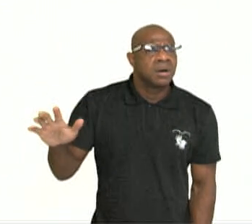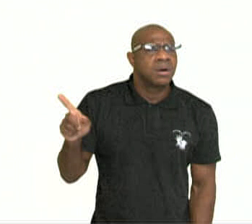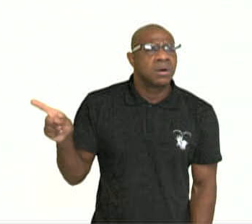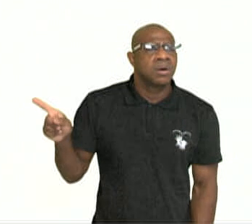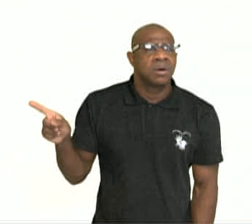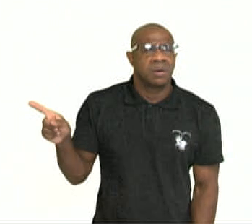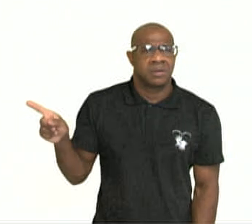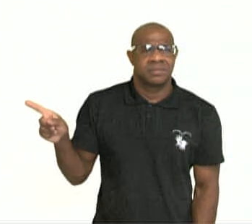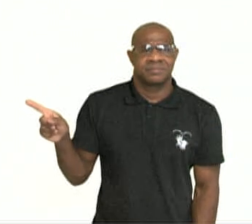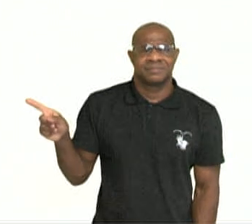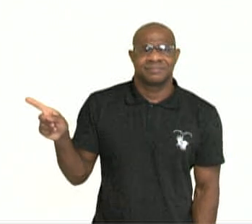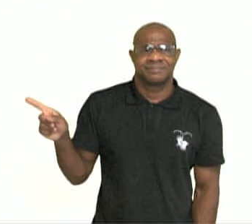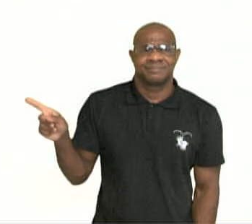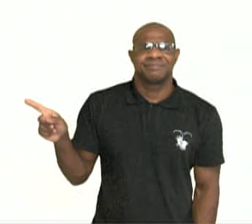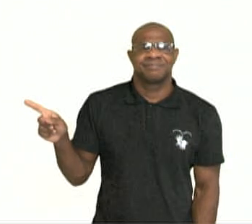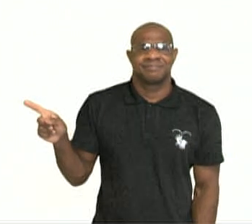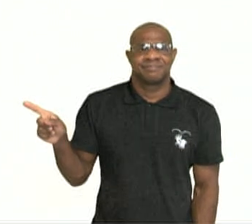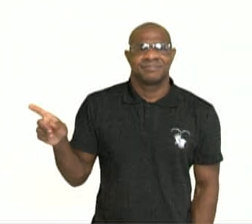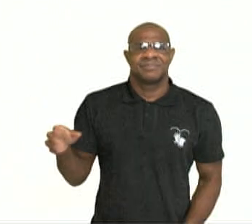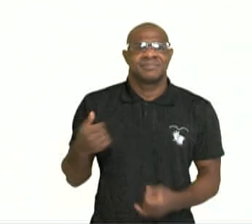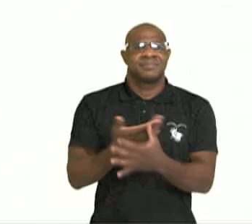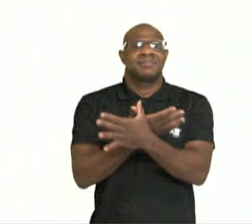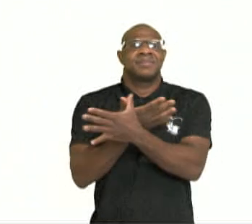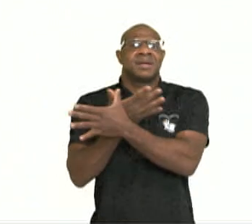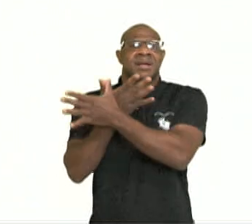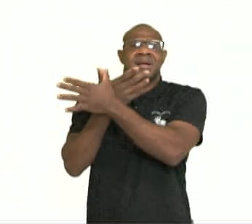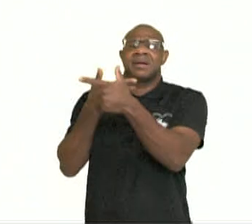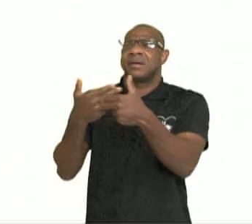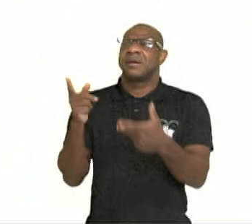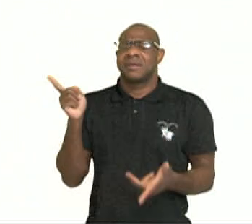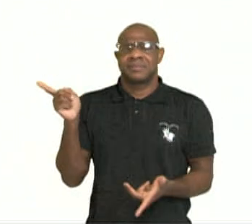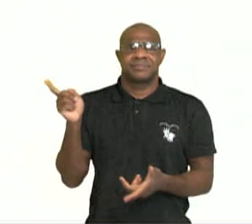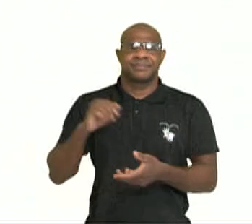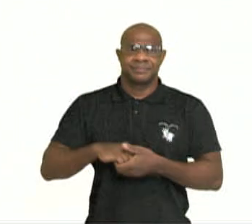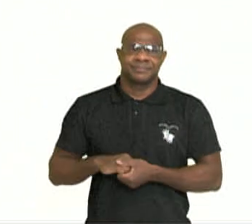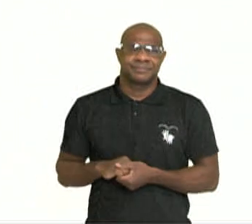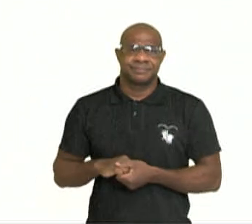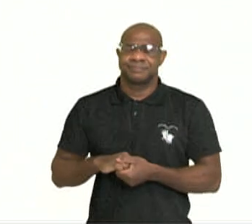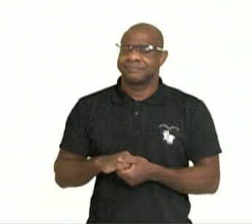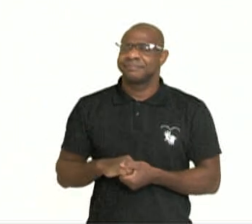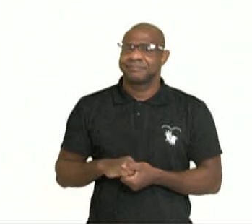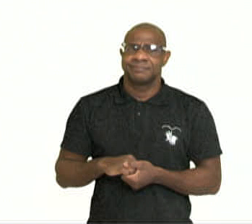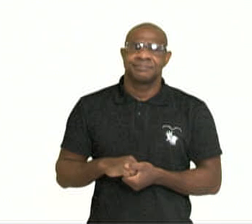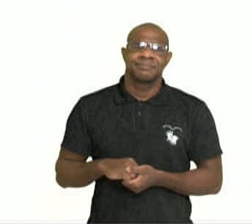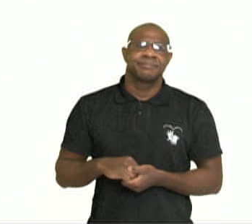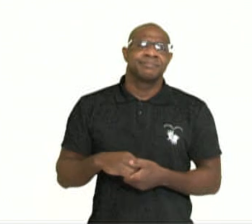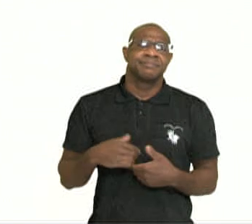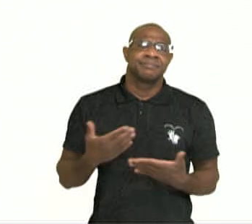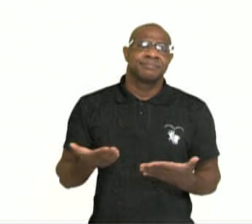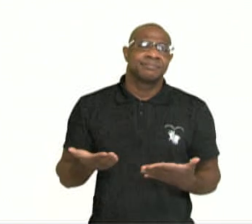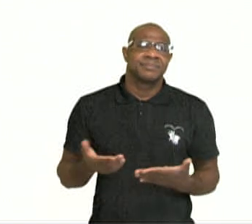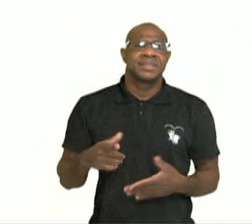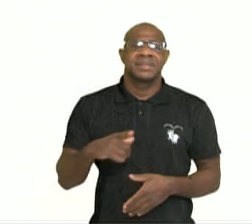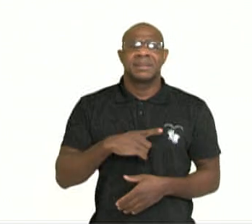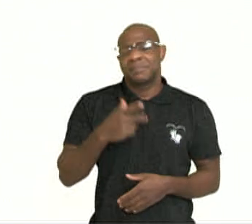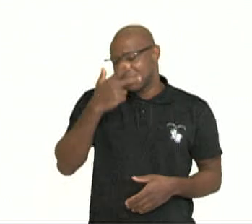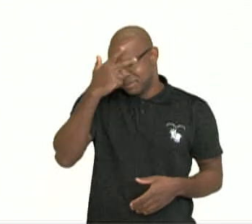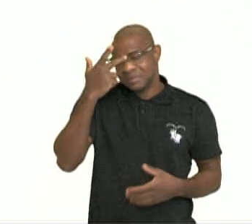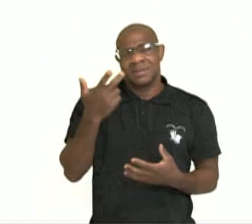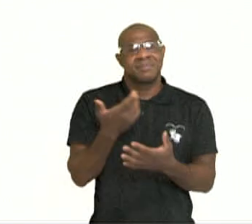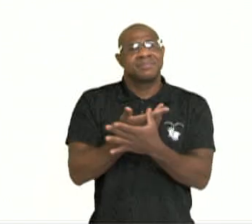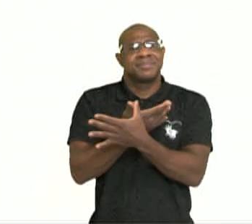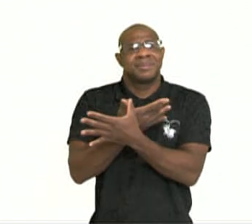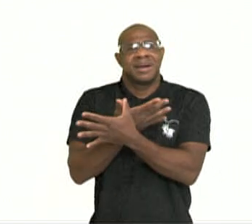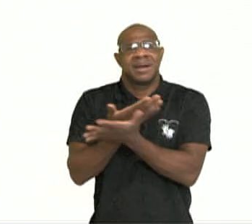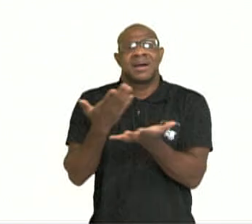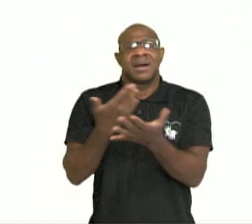animais de aves. Quantas não morrem no meio do caminho só para ter essa ave em casa, numa gaiola